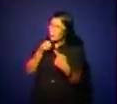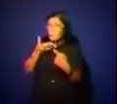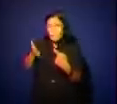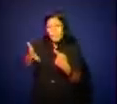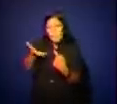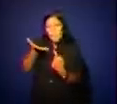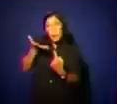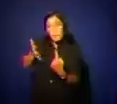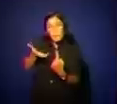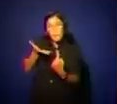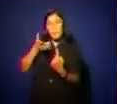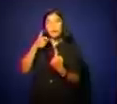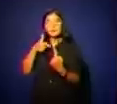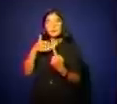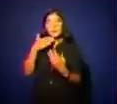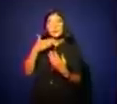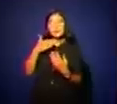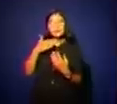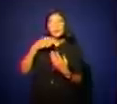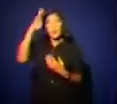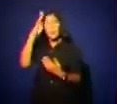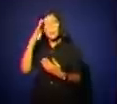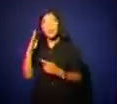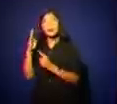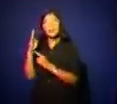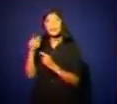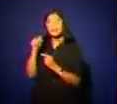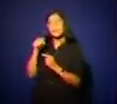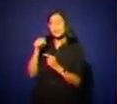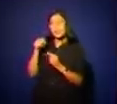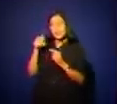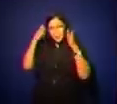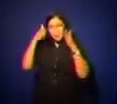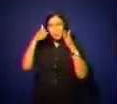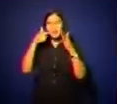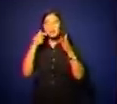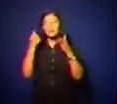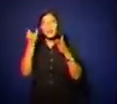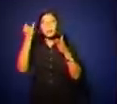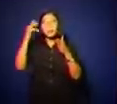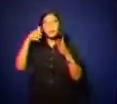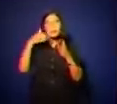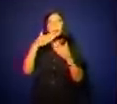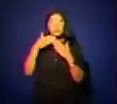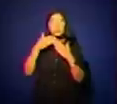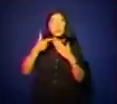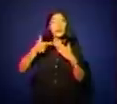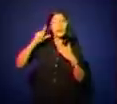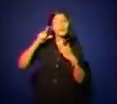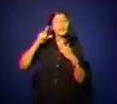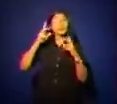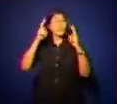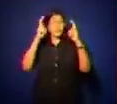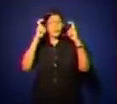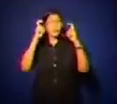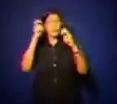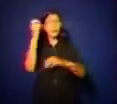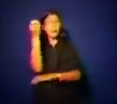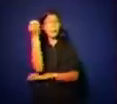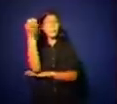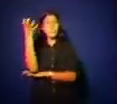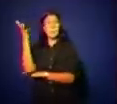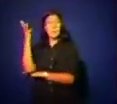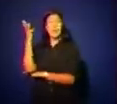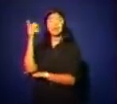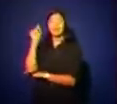acho assim a boa vontade com o Brasil era enorme acho que foi onde você começou e eu concordo porque tinha um tema Ambiental de Fato né e a gente